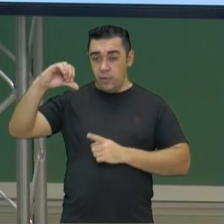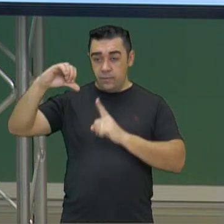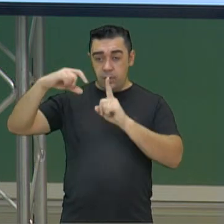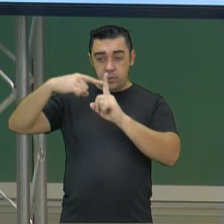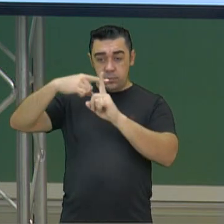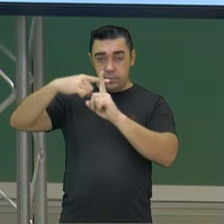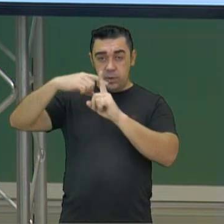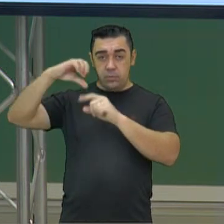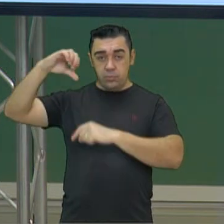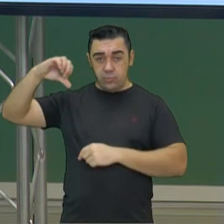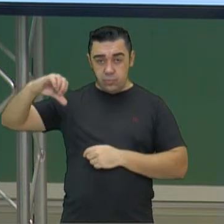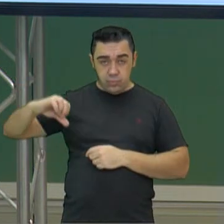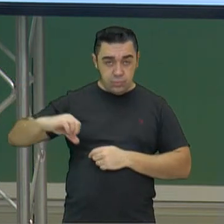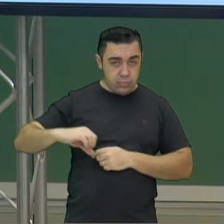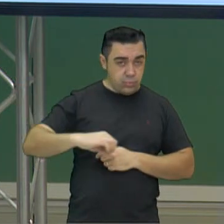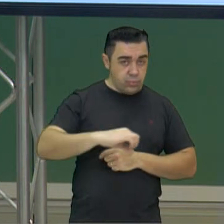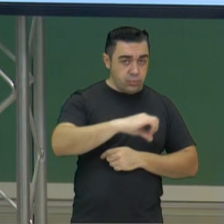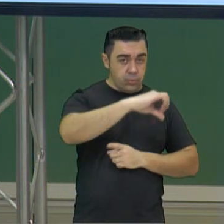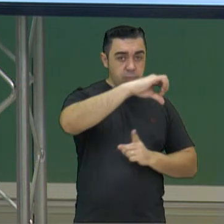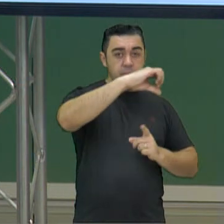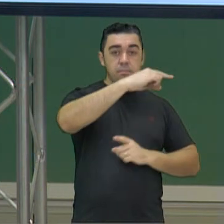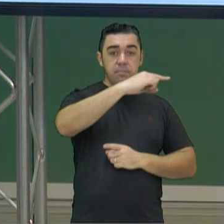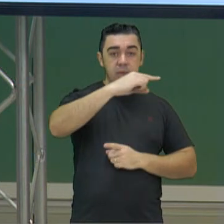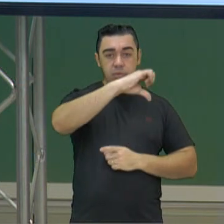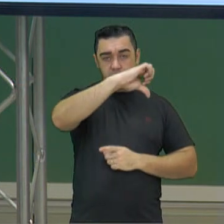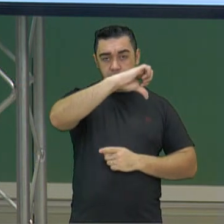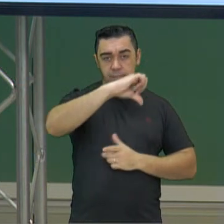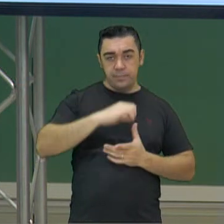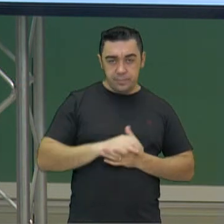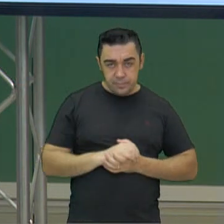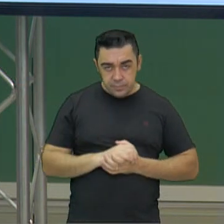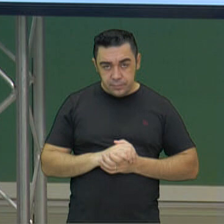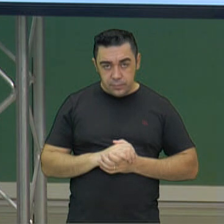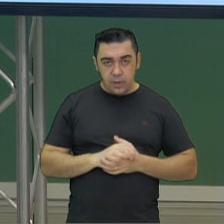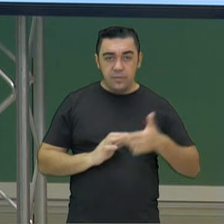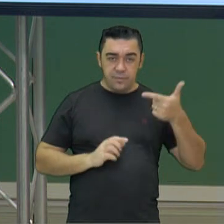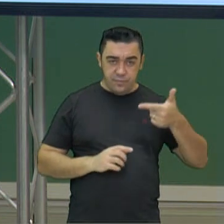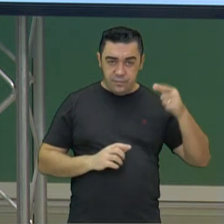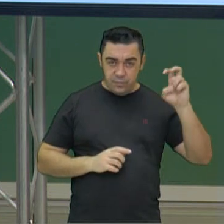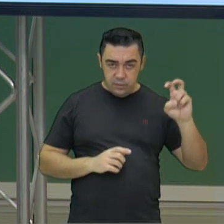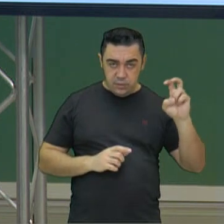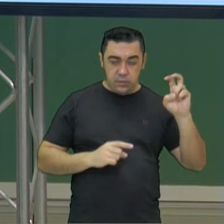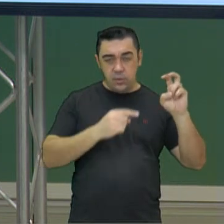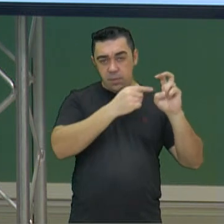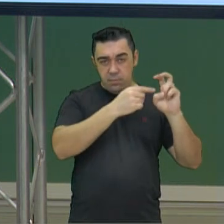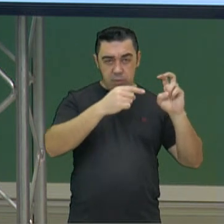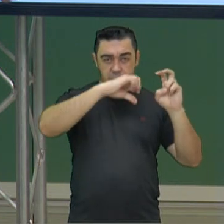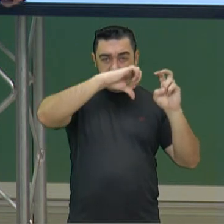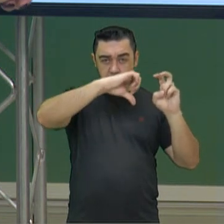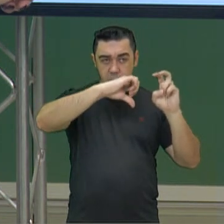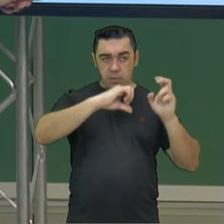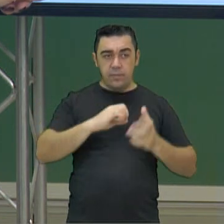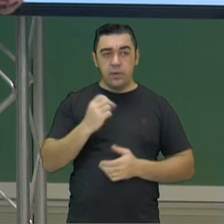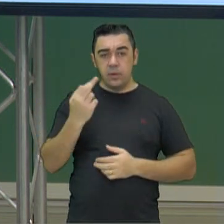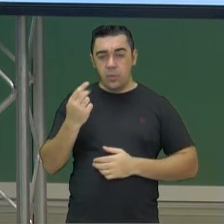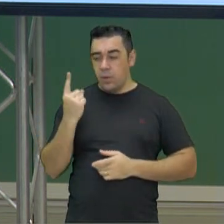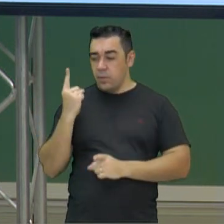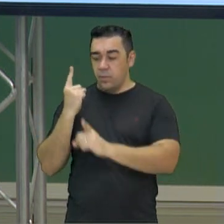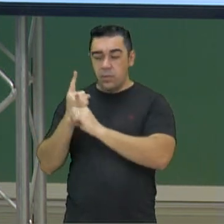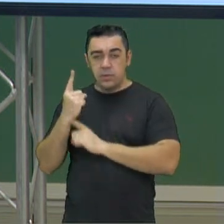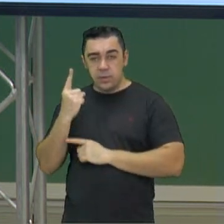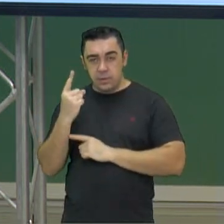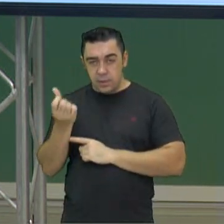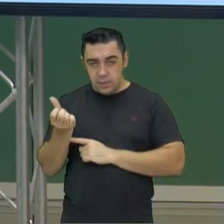somado eu vou trazer para o primeiro membro, subtraindo. Então, o que eu vou ter? B ao quadrado é igual a 16,